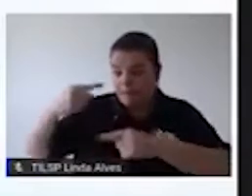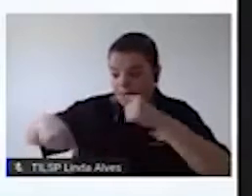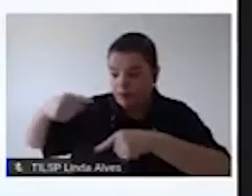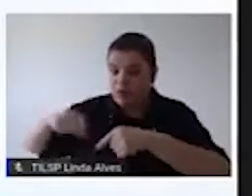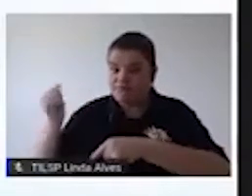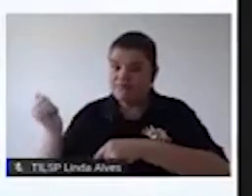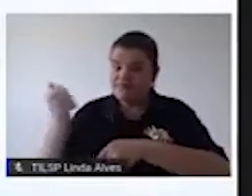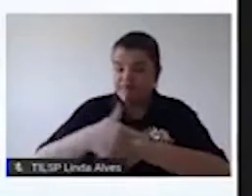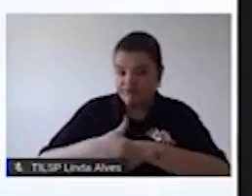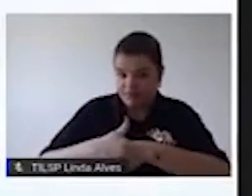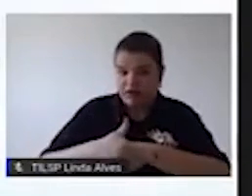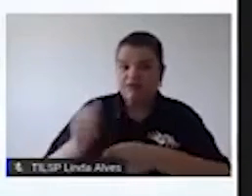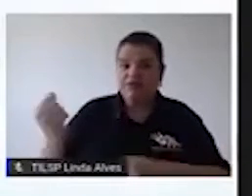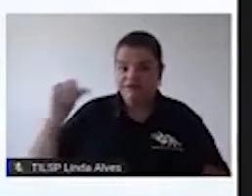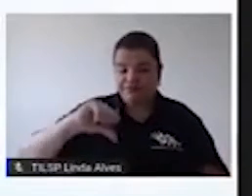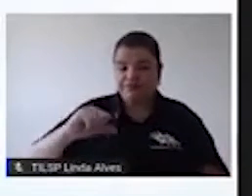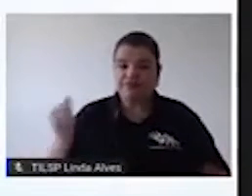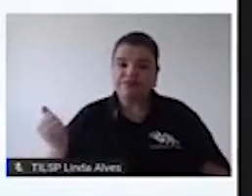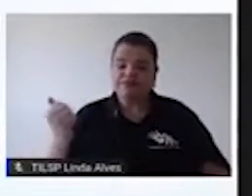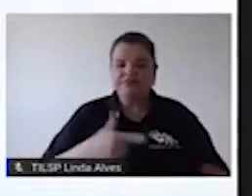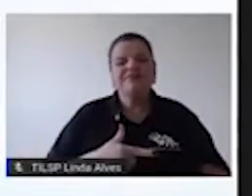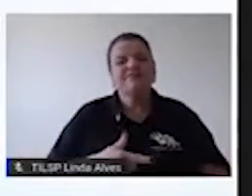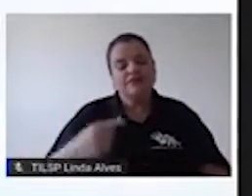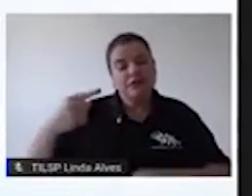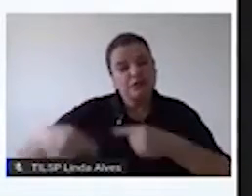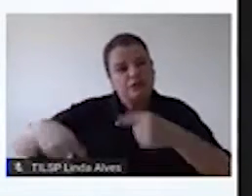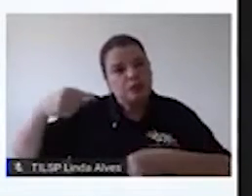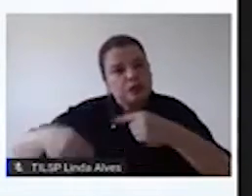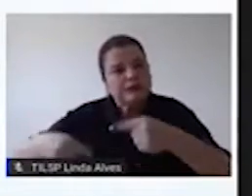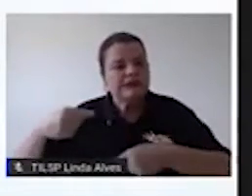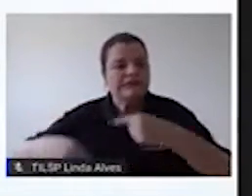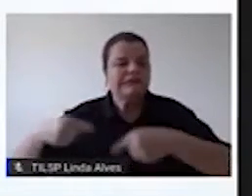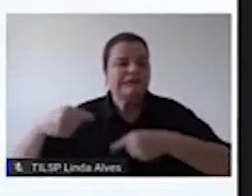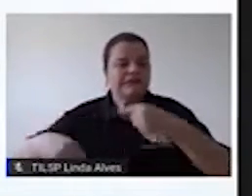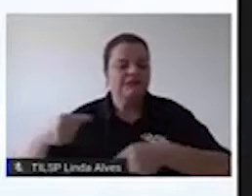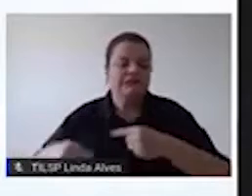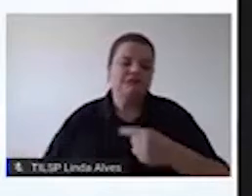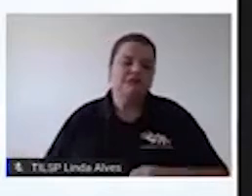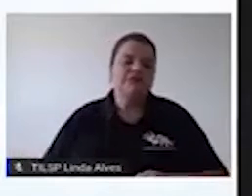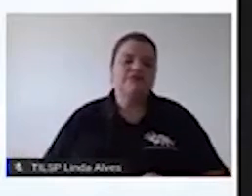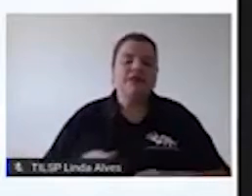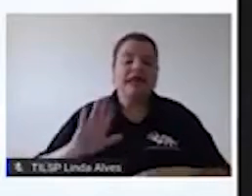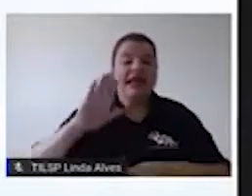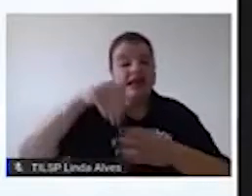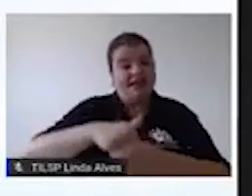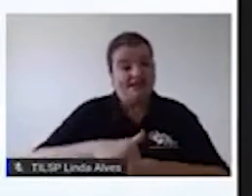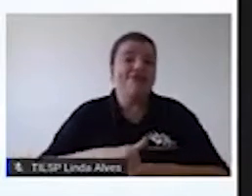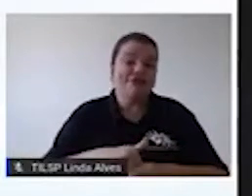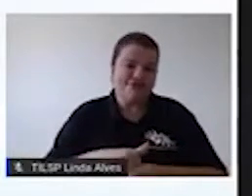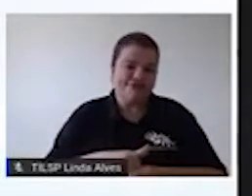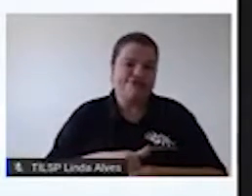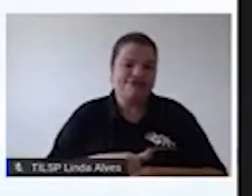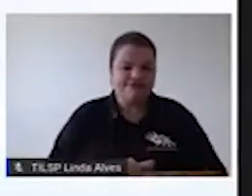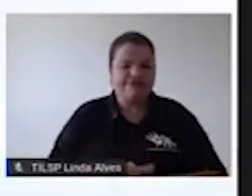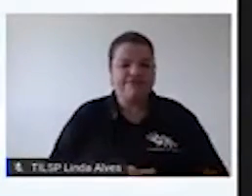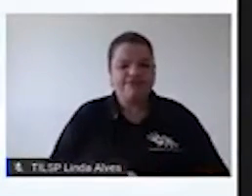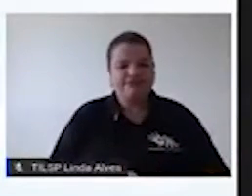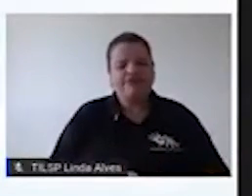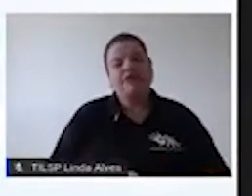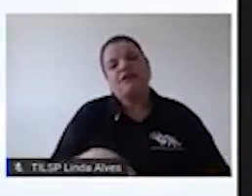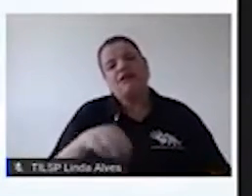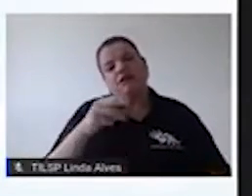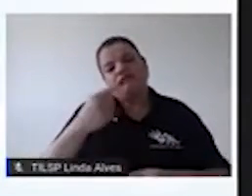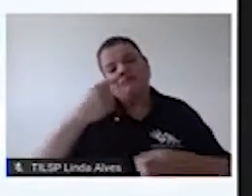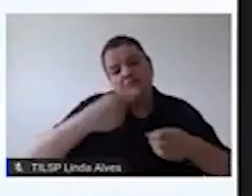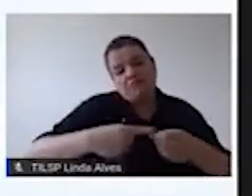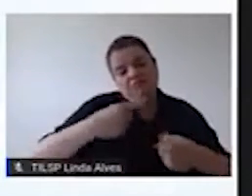cada 2 anos você tem políticas de disputa eleitoral, né? Seja as